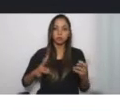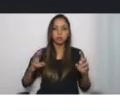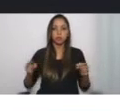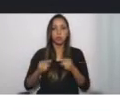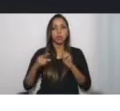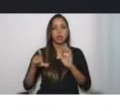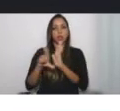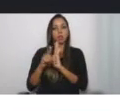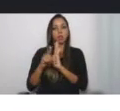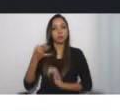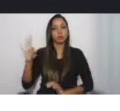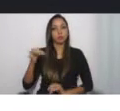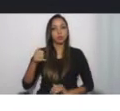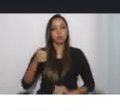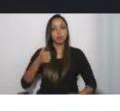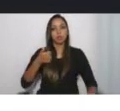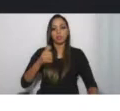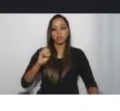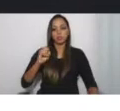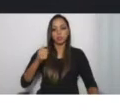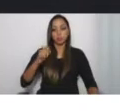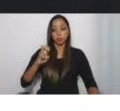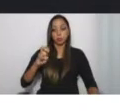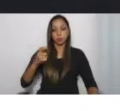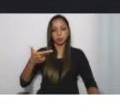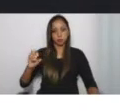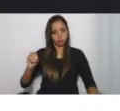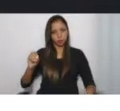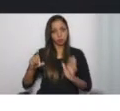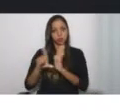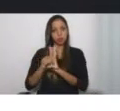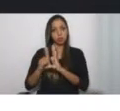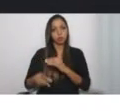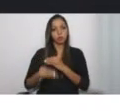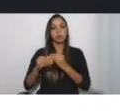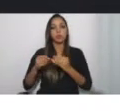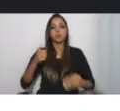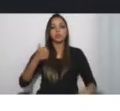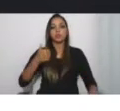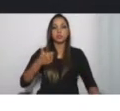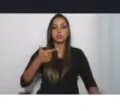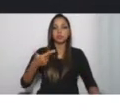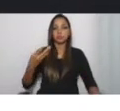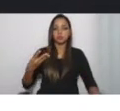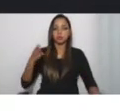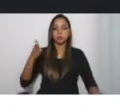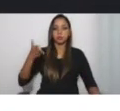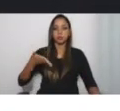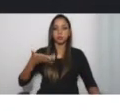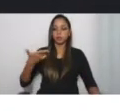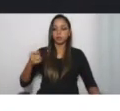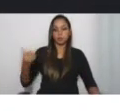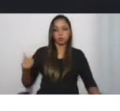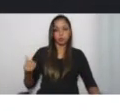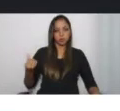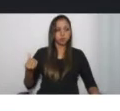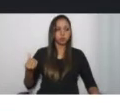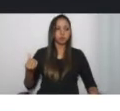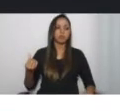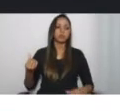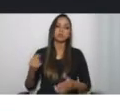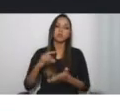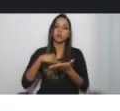10.520 e à Lei Complementar 123-2006. Autor do Legislativo Municipal, mesa diretora. Redação final, matéria em